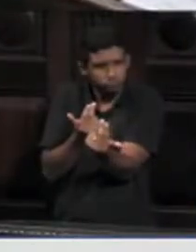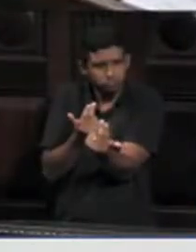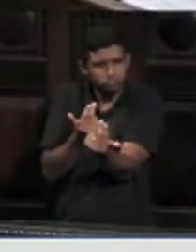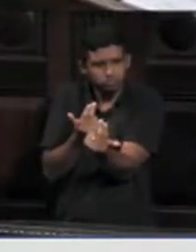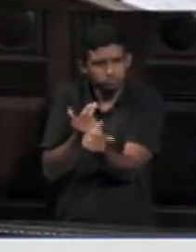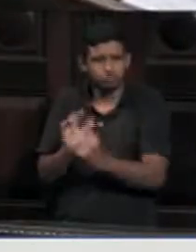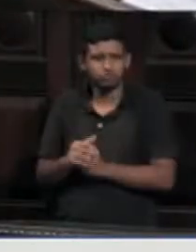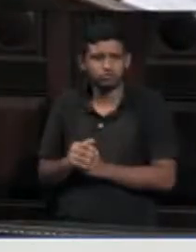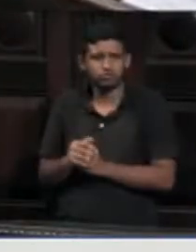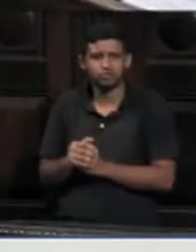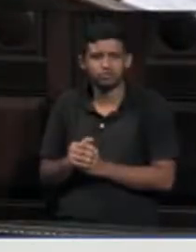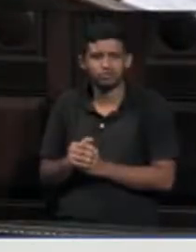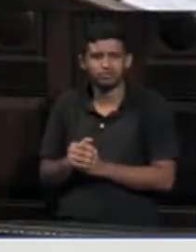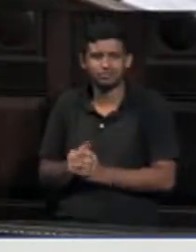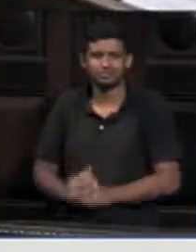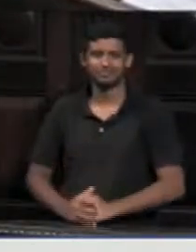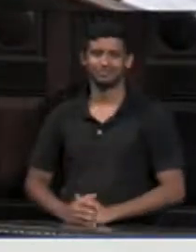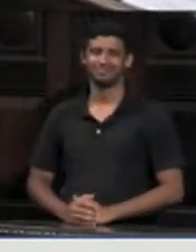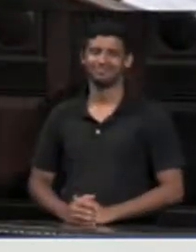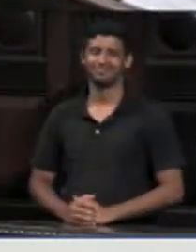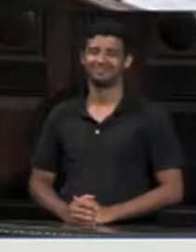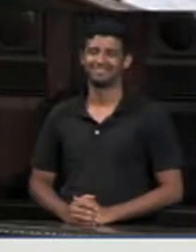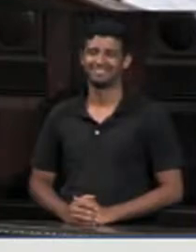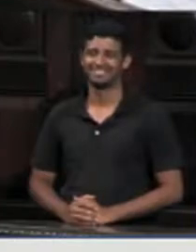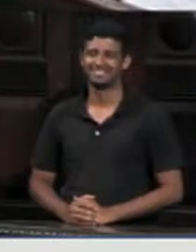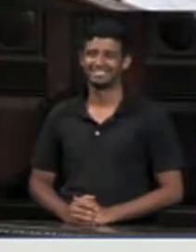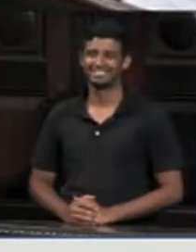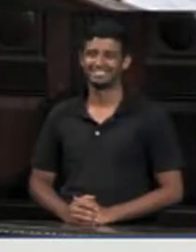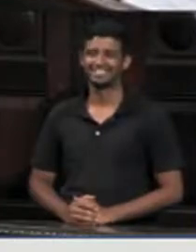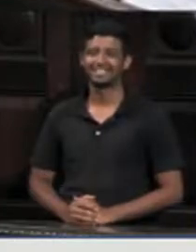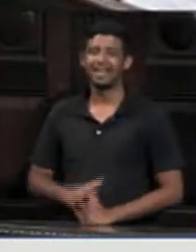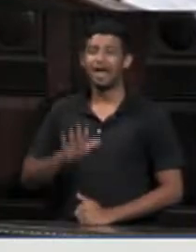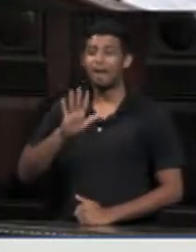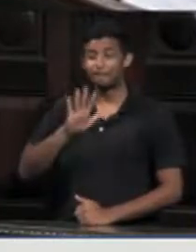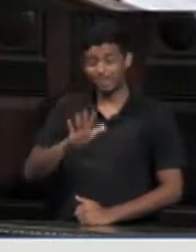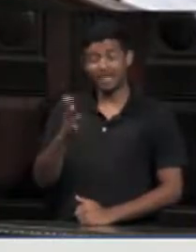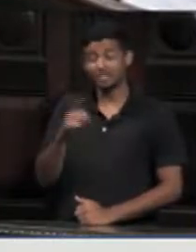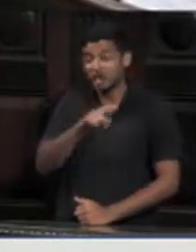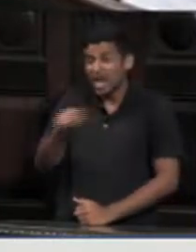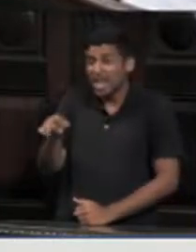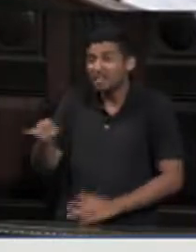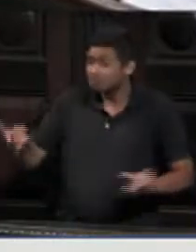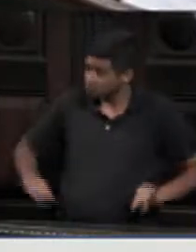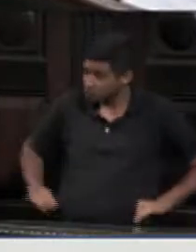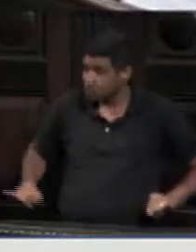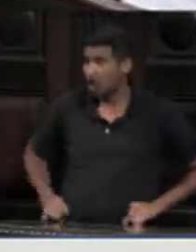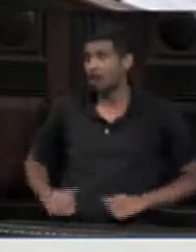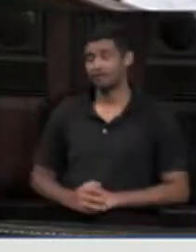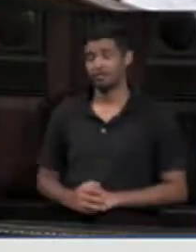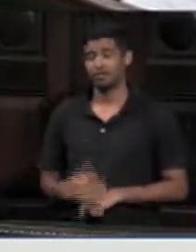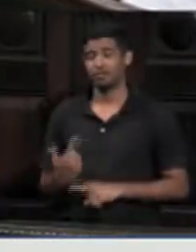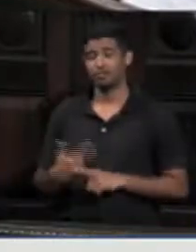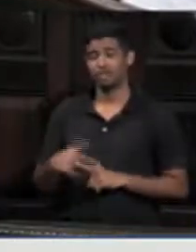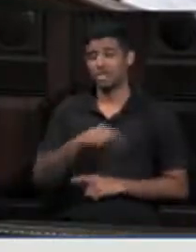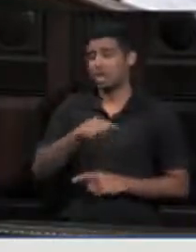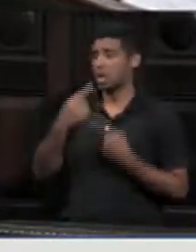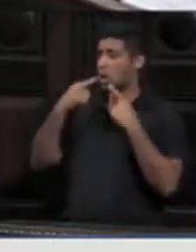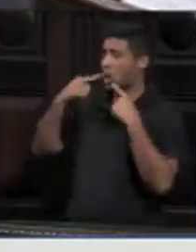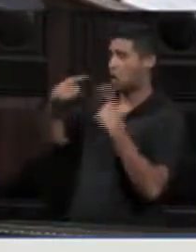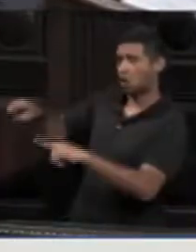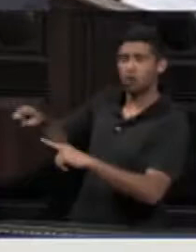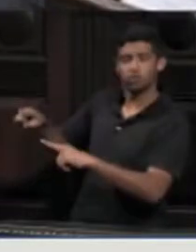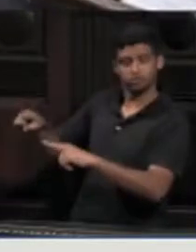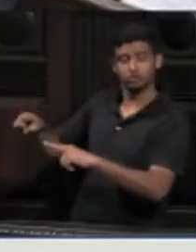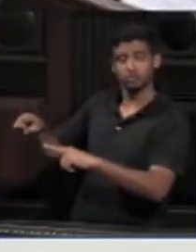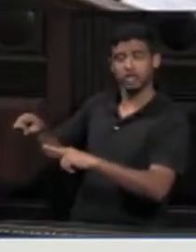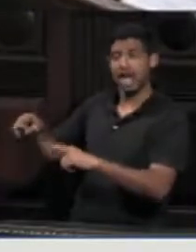pimenta está ardendo no olho deles, para não dizer no rabo deles. E aí eles fazem